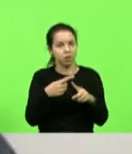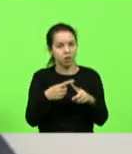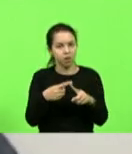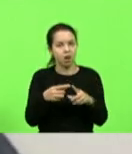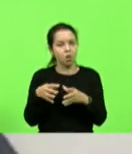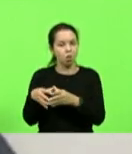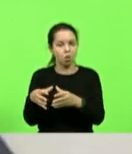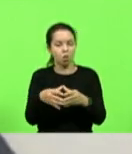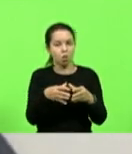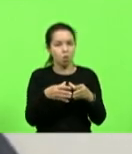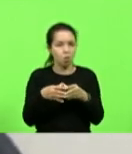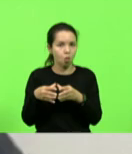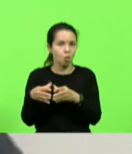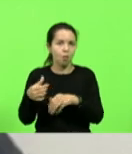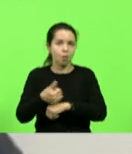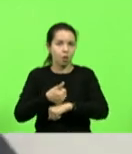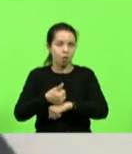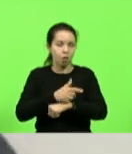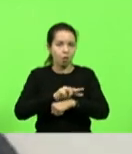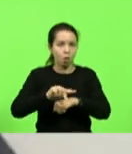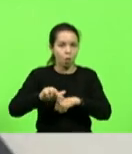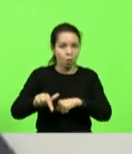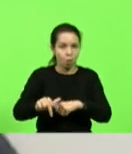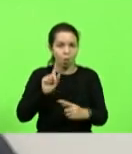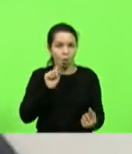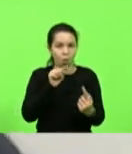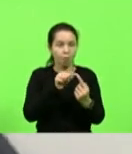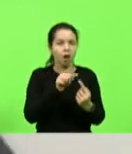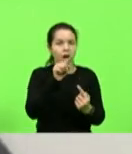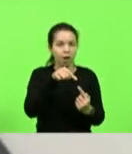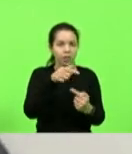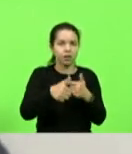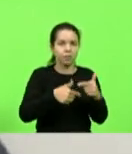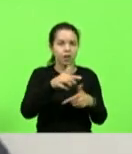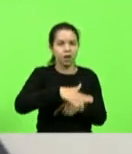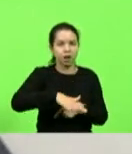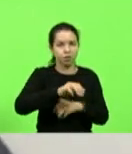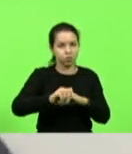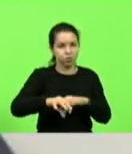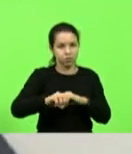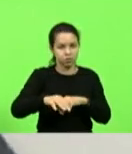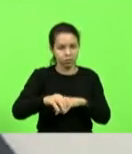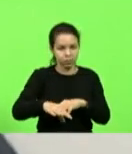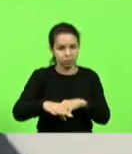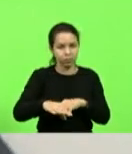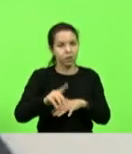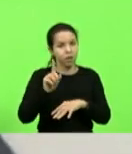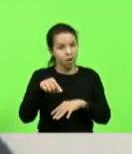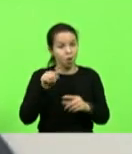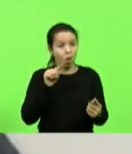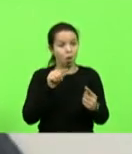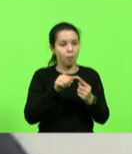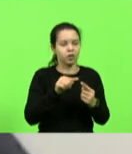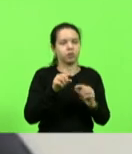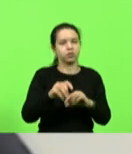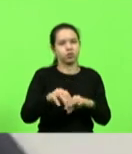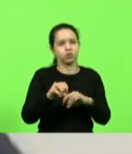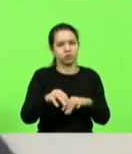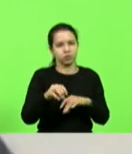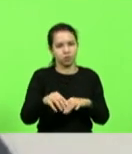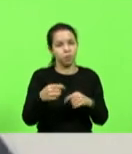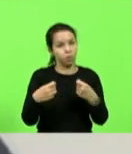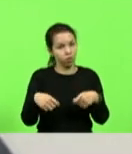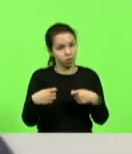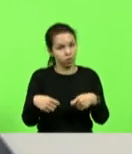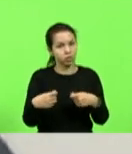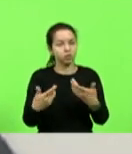multiprofissionais que tinham como objeto a educação. O importante que foi dito aqui o tempo todo é o objeto é a educação, por isso que a lotação tem que ser na